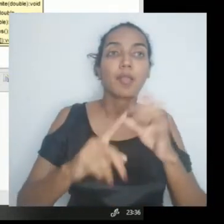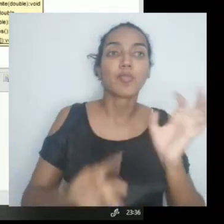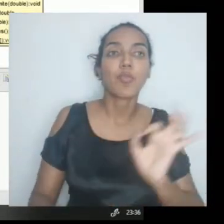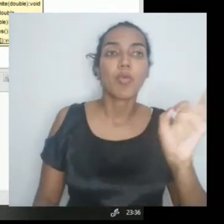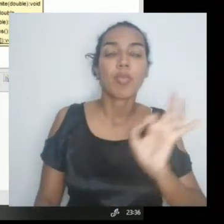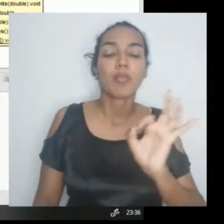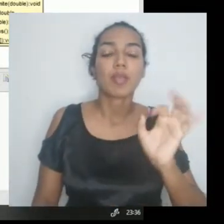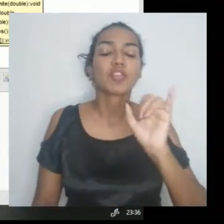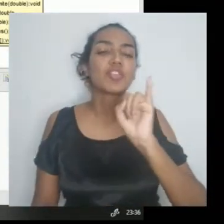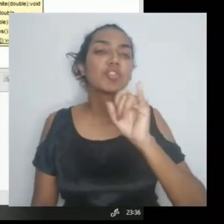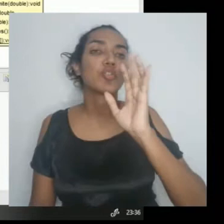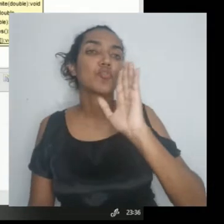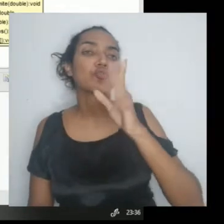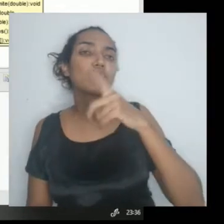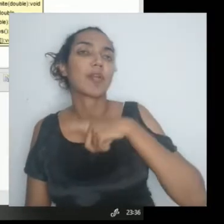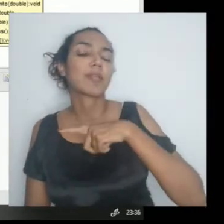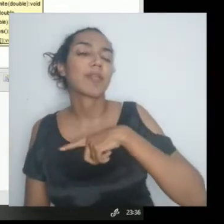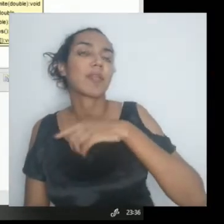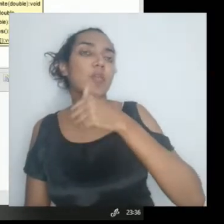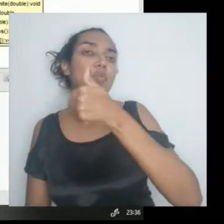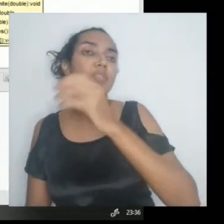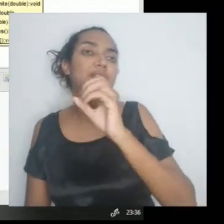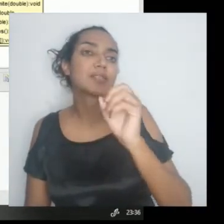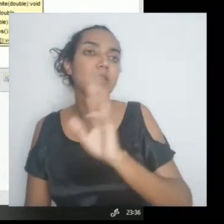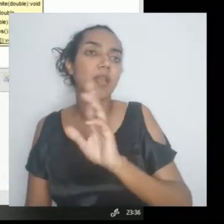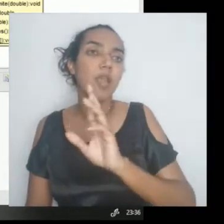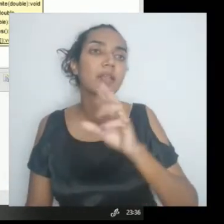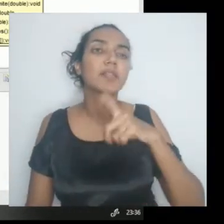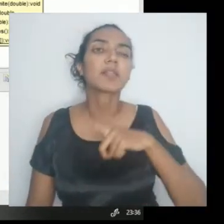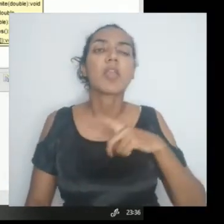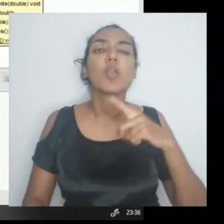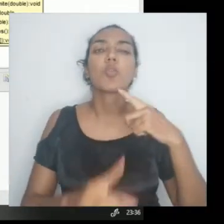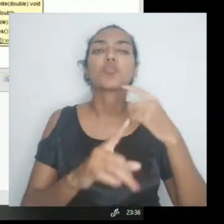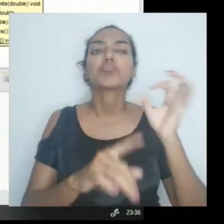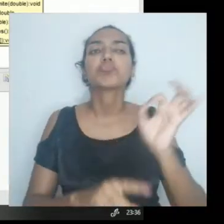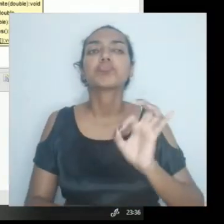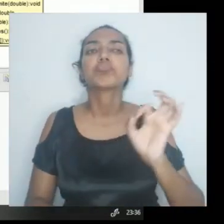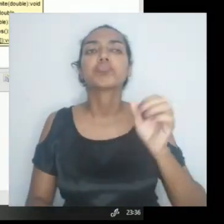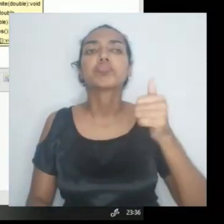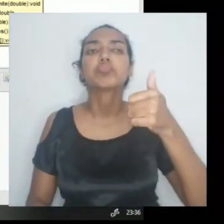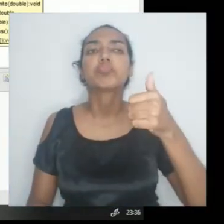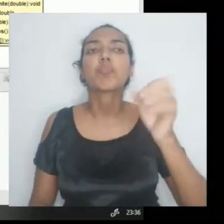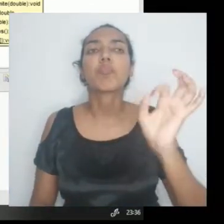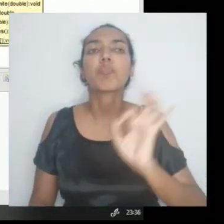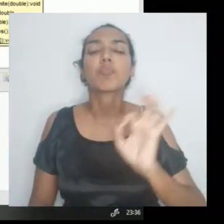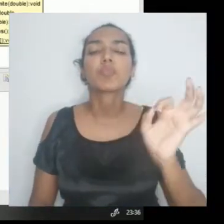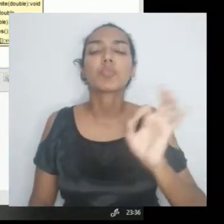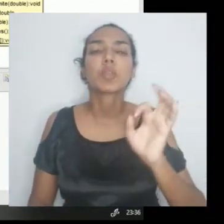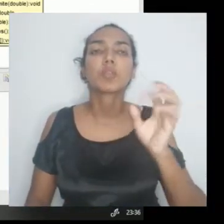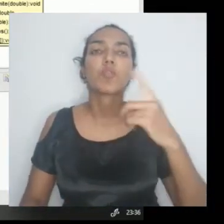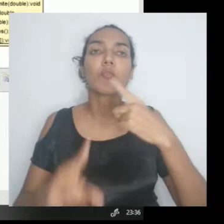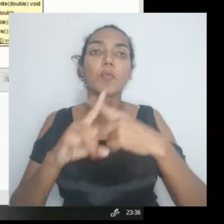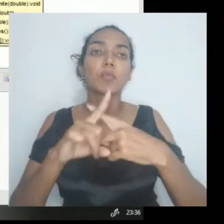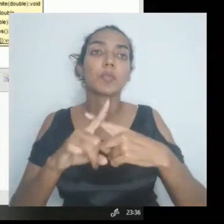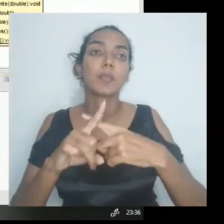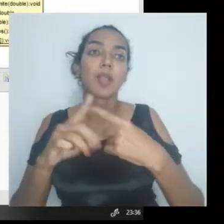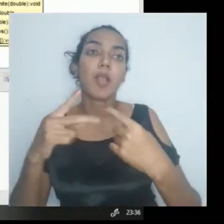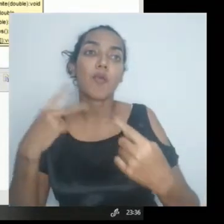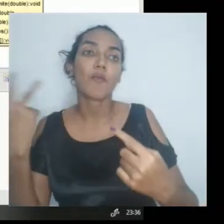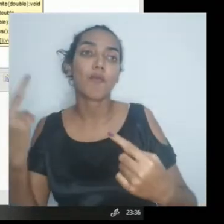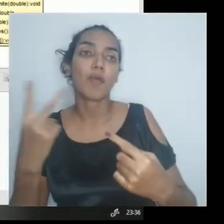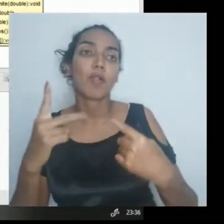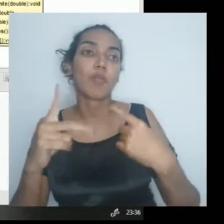100 e eu tenho uma taxinha lá de 1%, eu vou pegar esse saldo, multiplicar por 1% e creditar esse